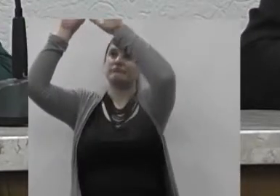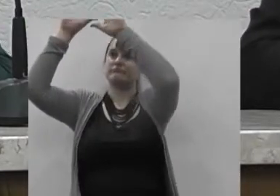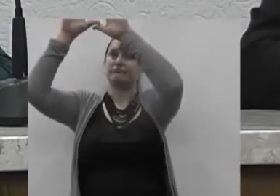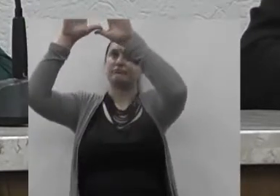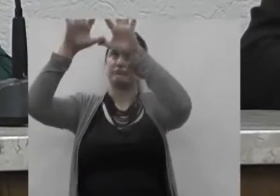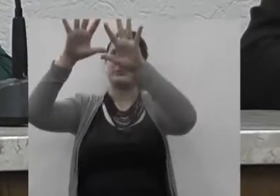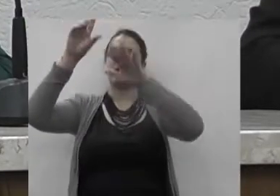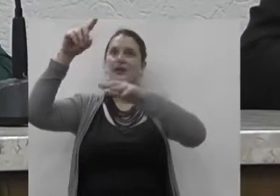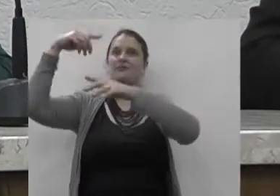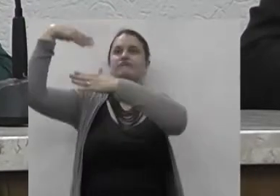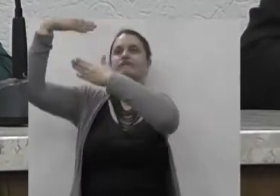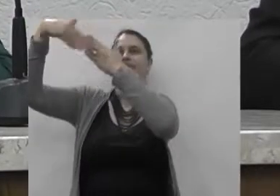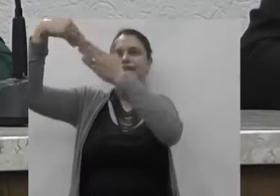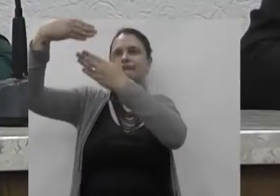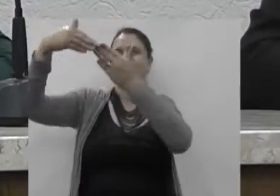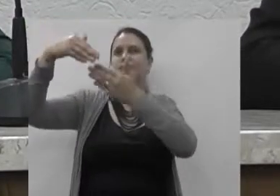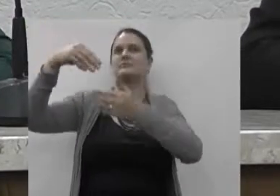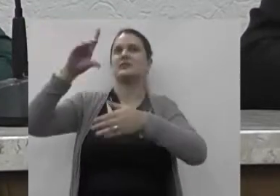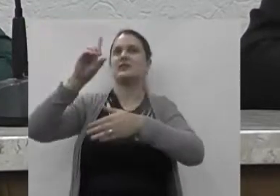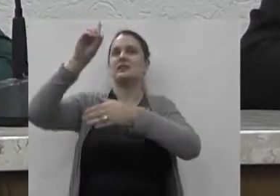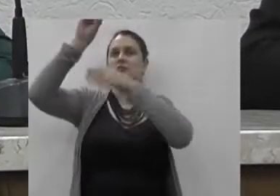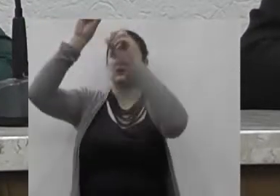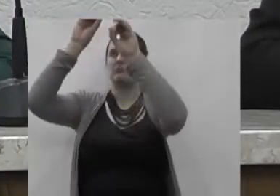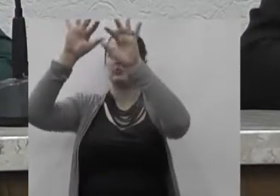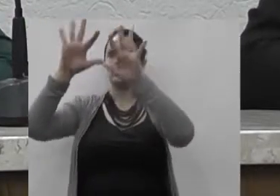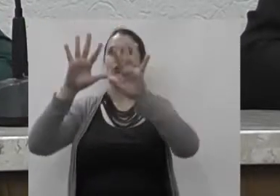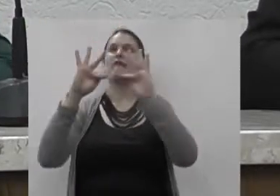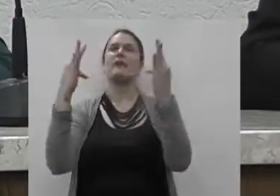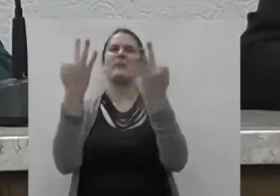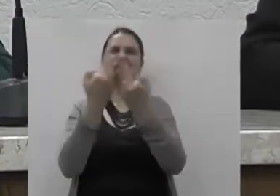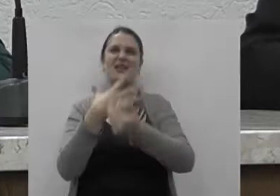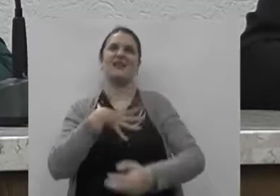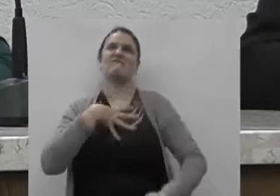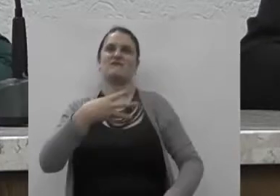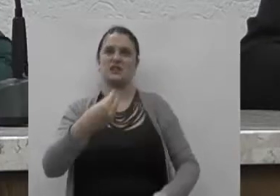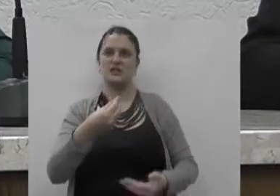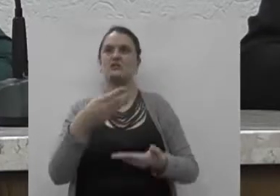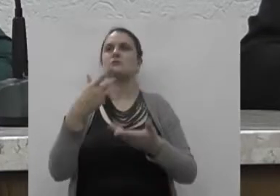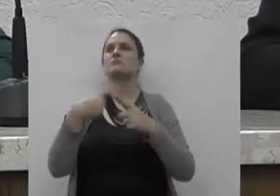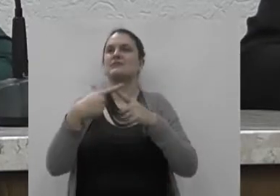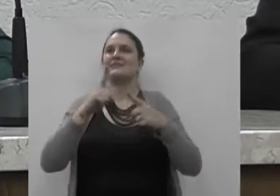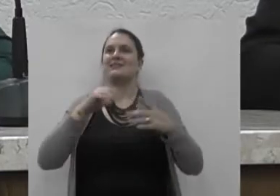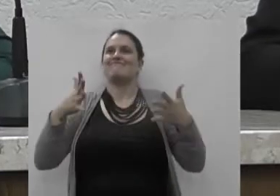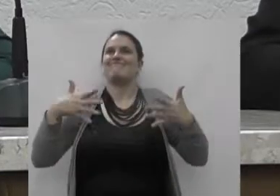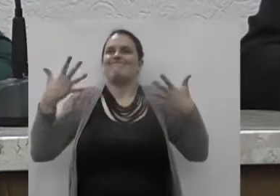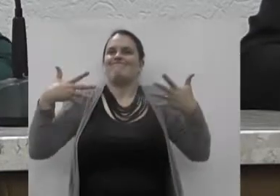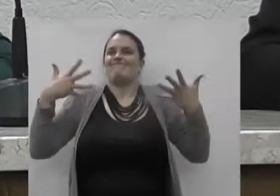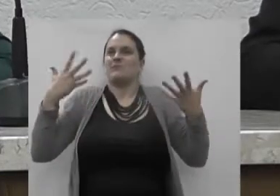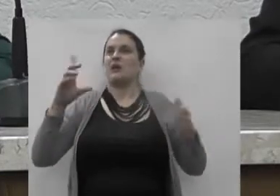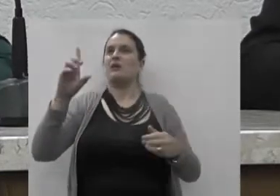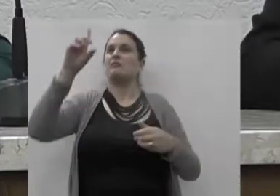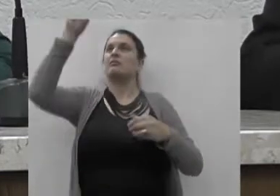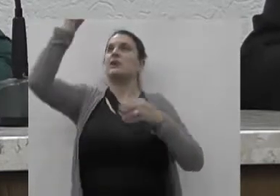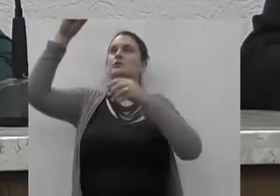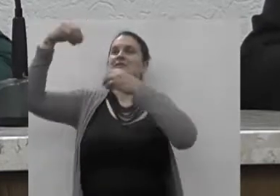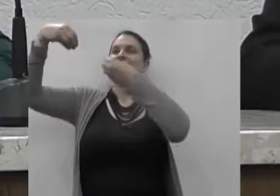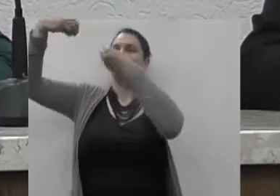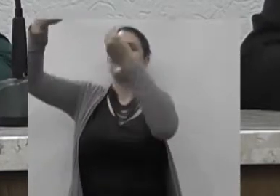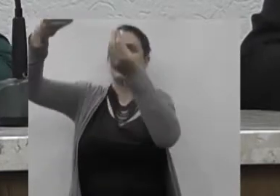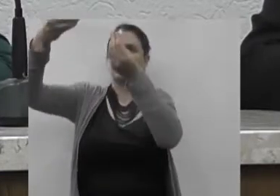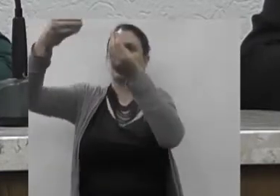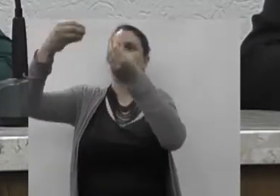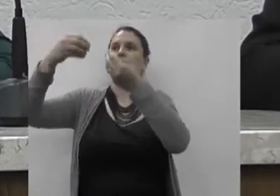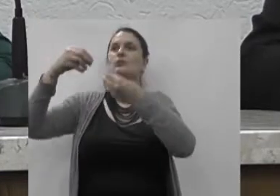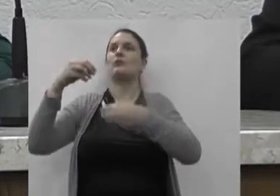para a nossa casa, para a nossa vida. Então, nós se alegramos por Deus ter nos dado esse privilégio de